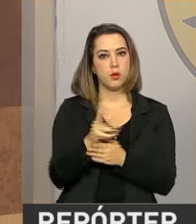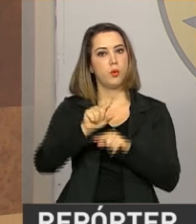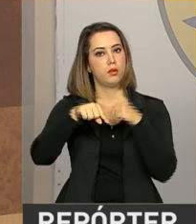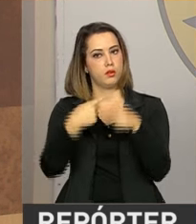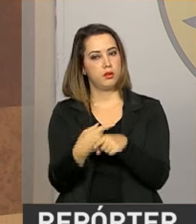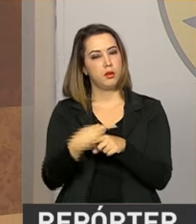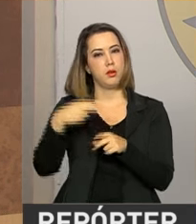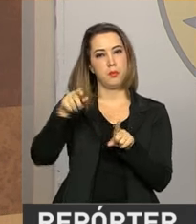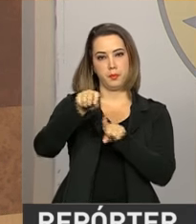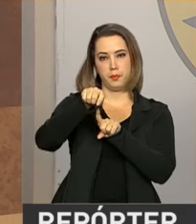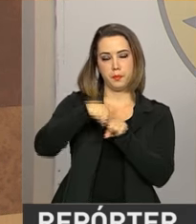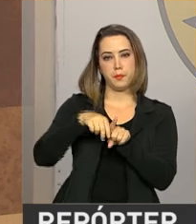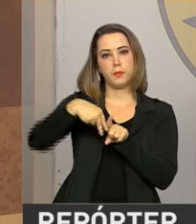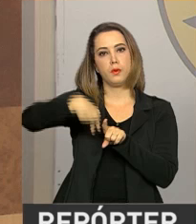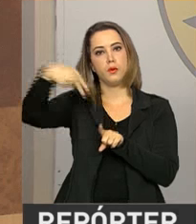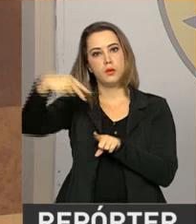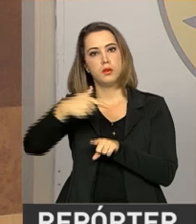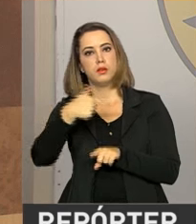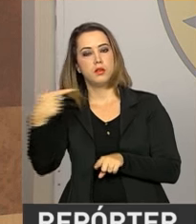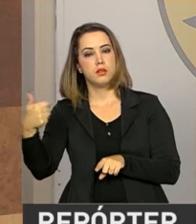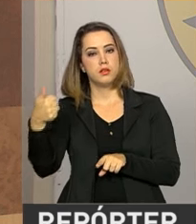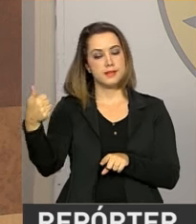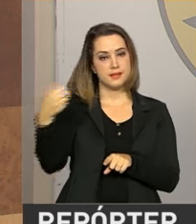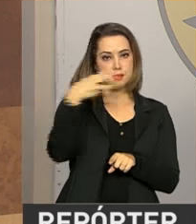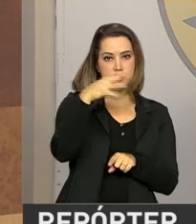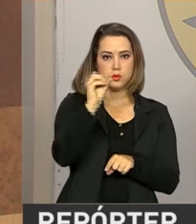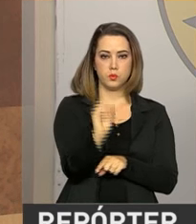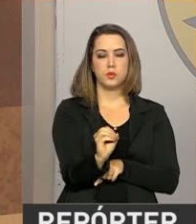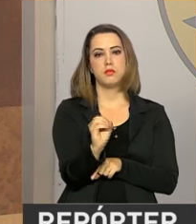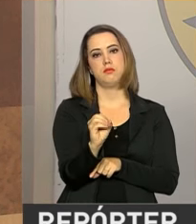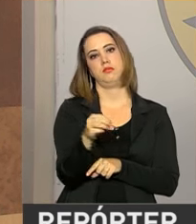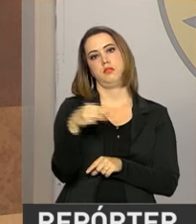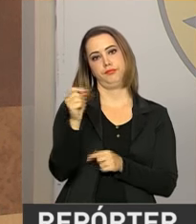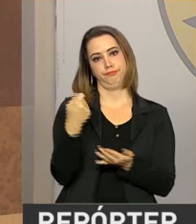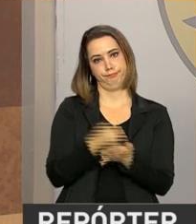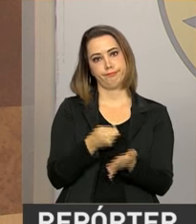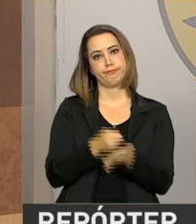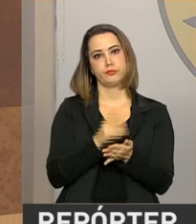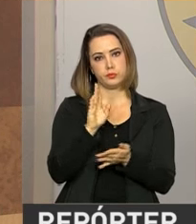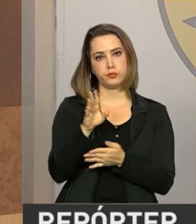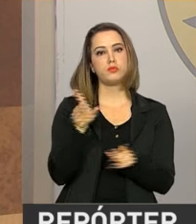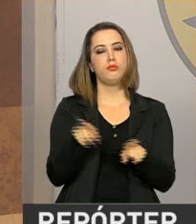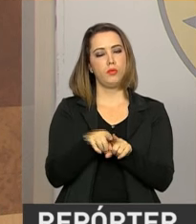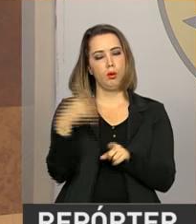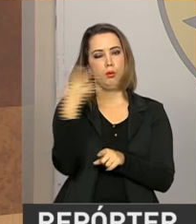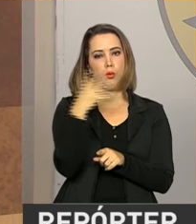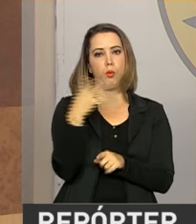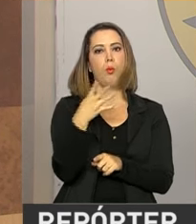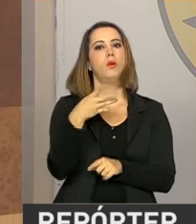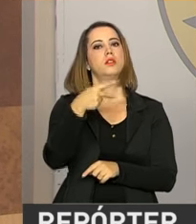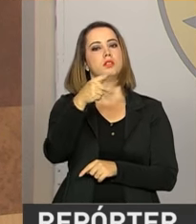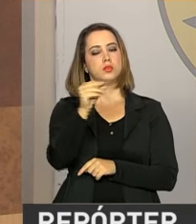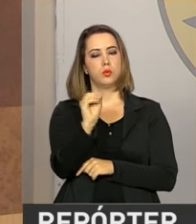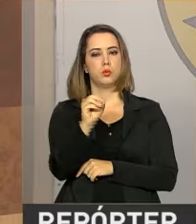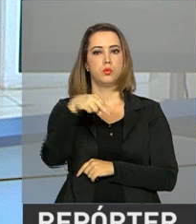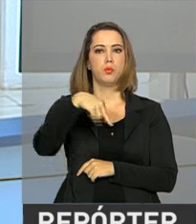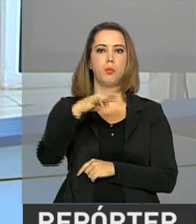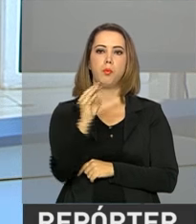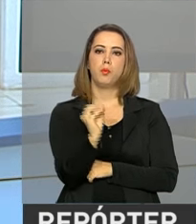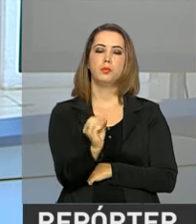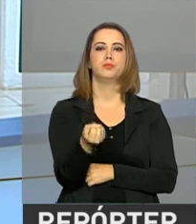R,16, né? Além disso, a gente tem quatro pontos na carteira, onde a o motorista pode acumular mais esses quatro pontos na